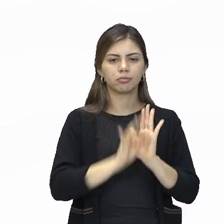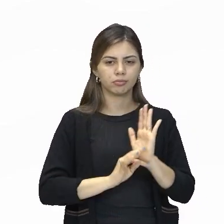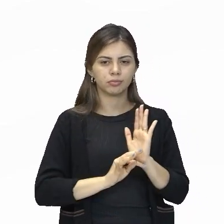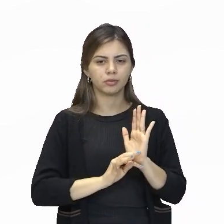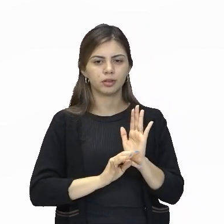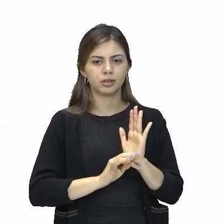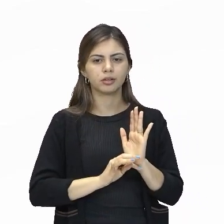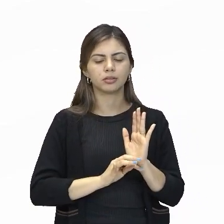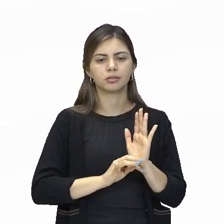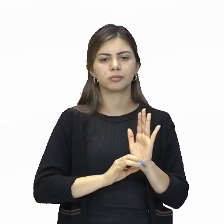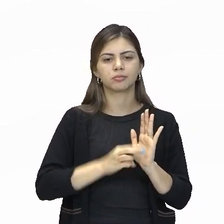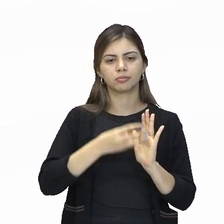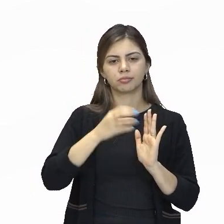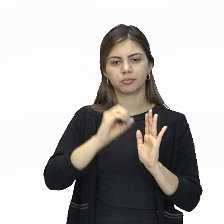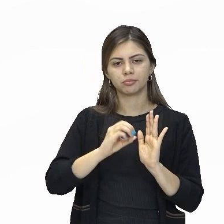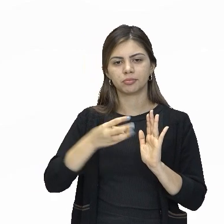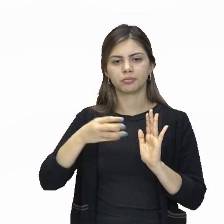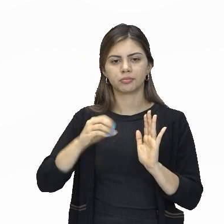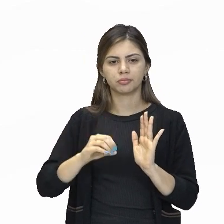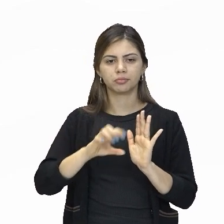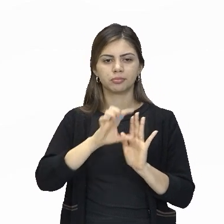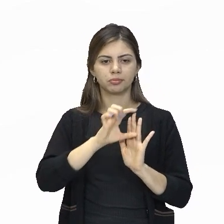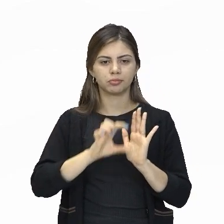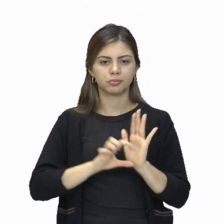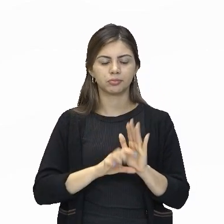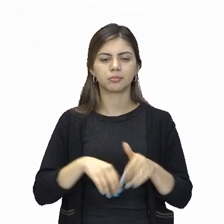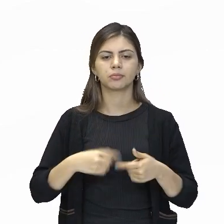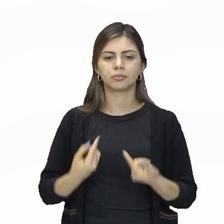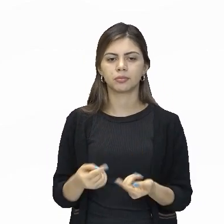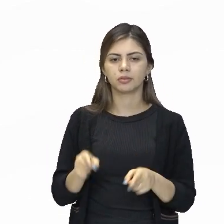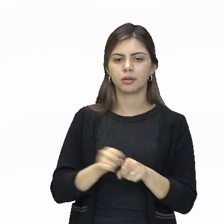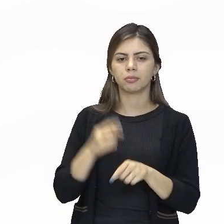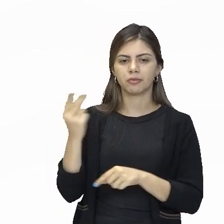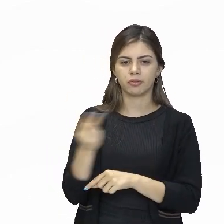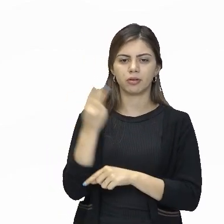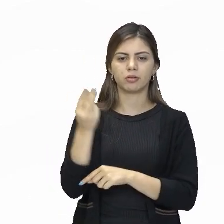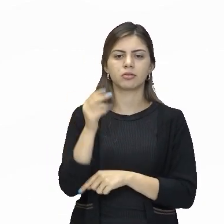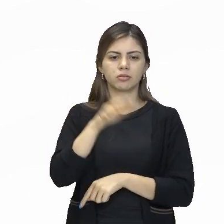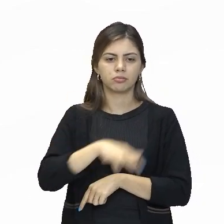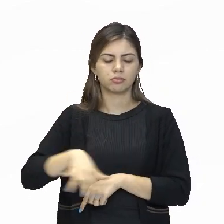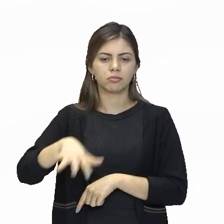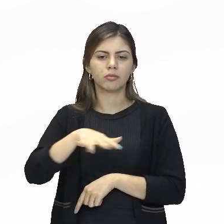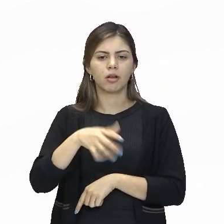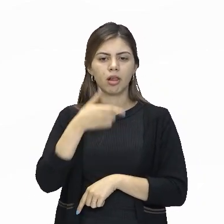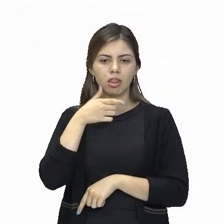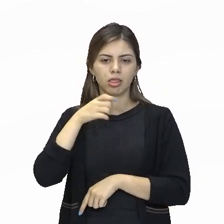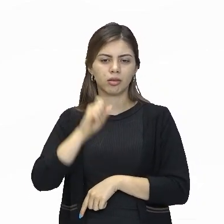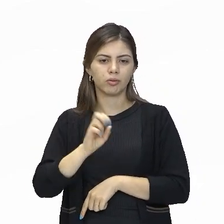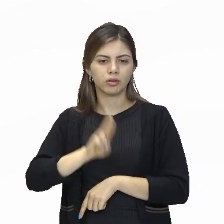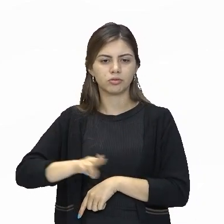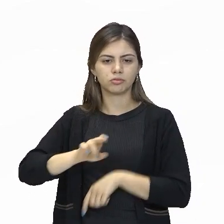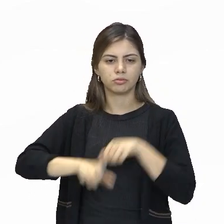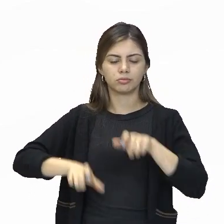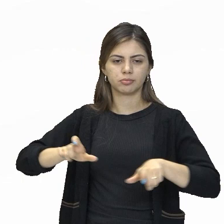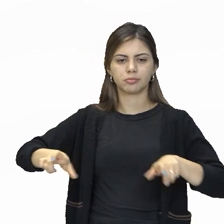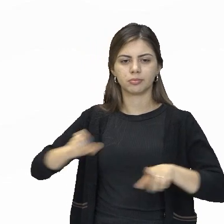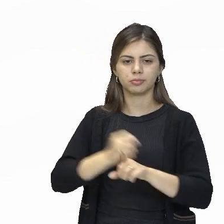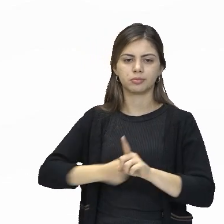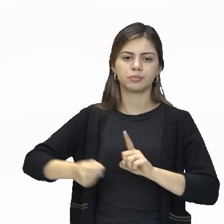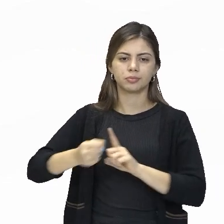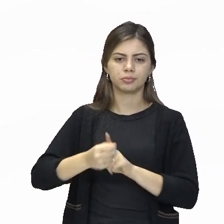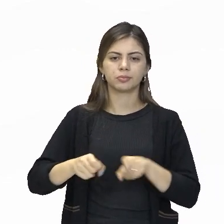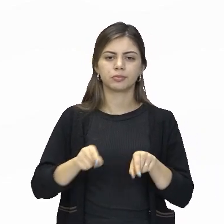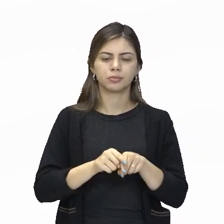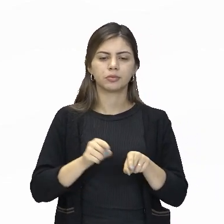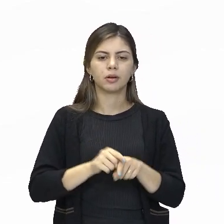de 30, romance de 30, valorização do regionalismo e da linguagem popular, utilização de versos livres sem métrica e